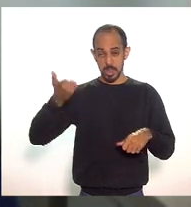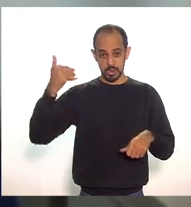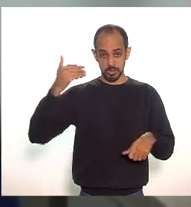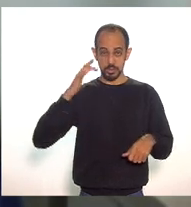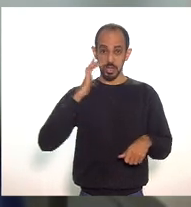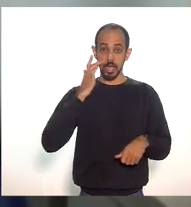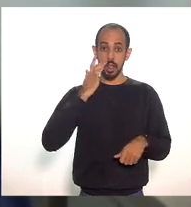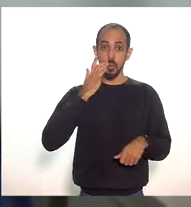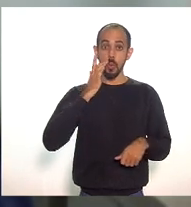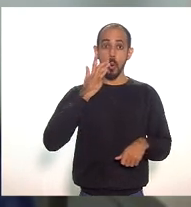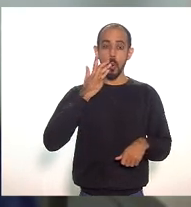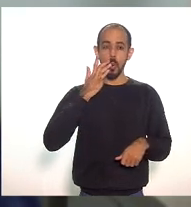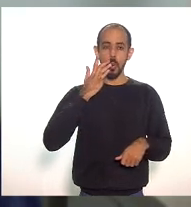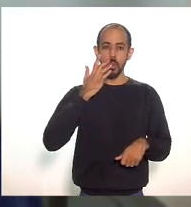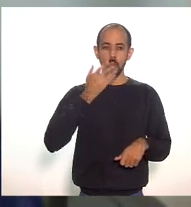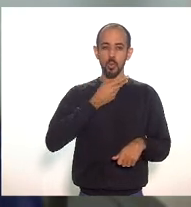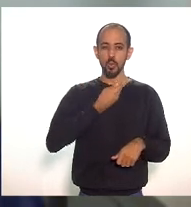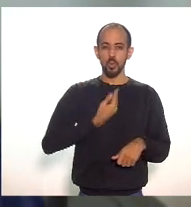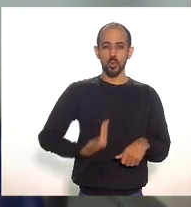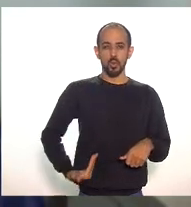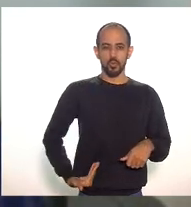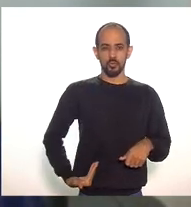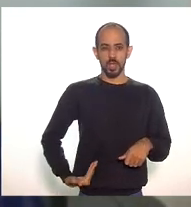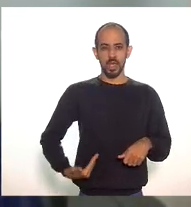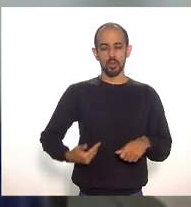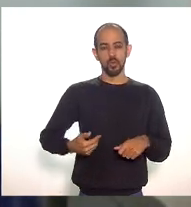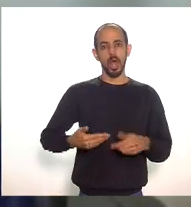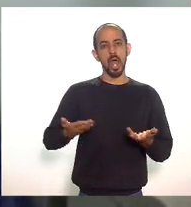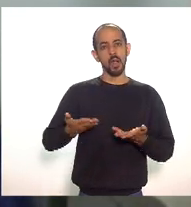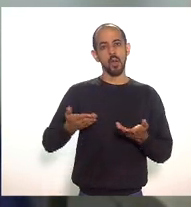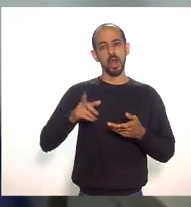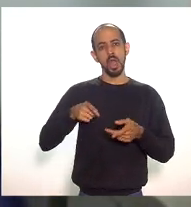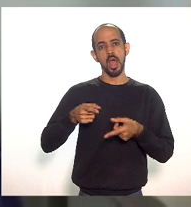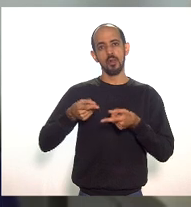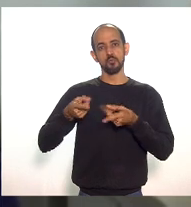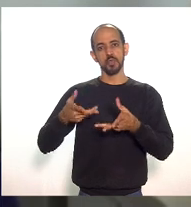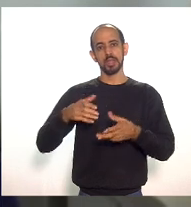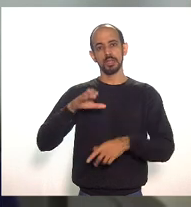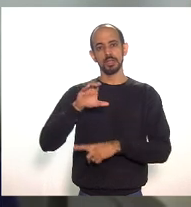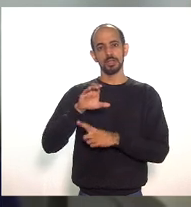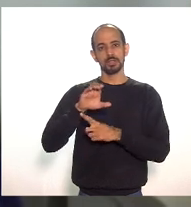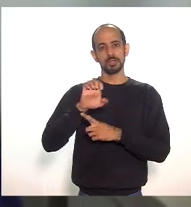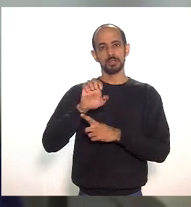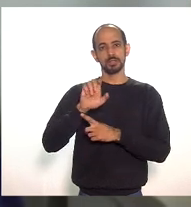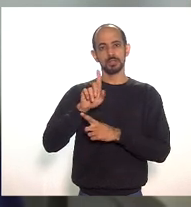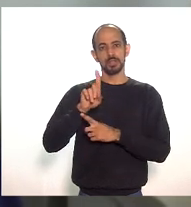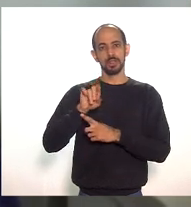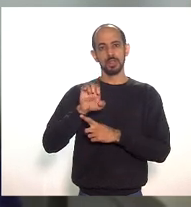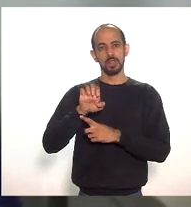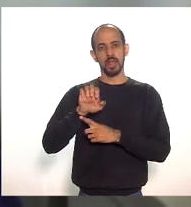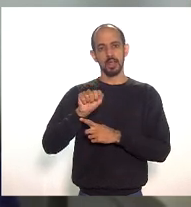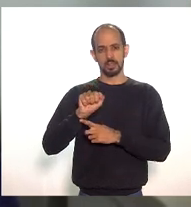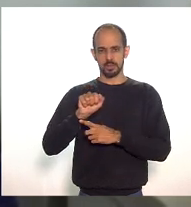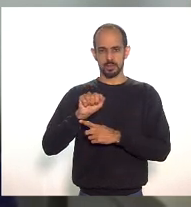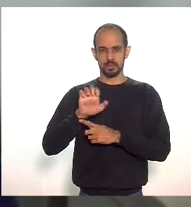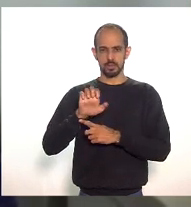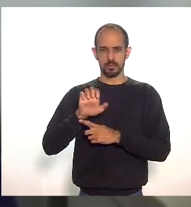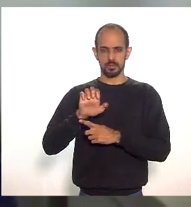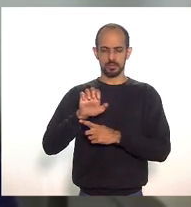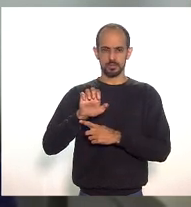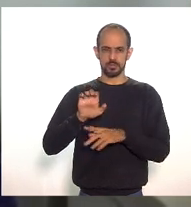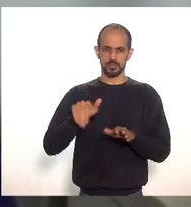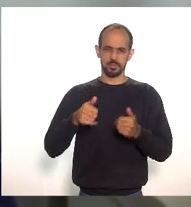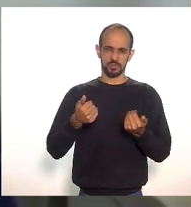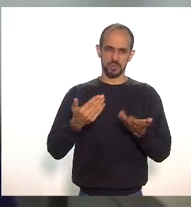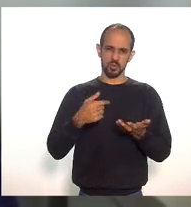a privatização da Serra quem é a imagem estamos